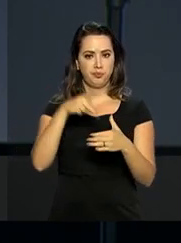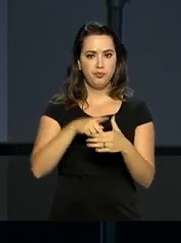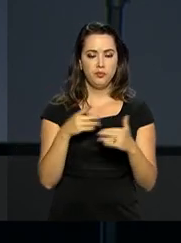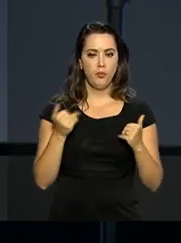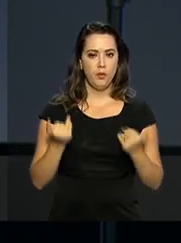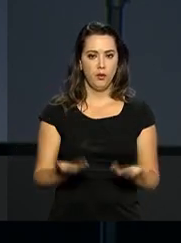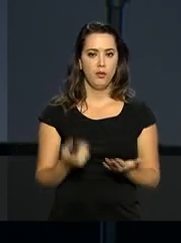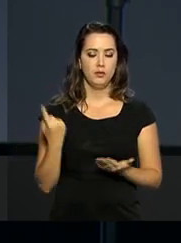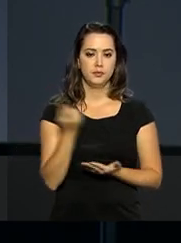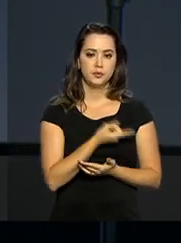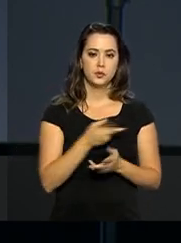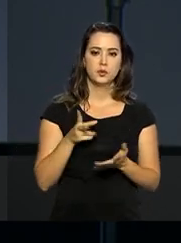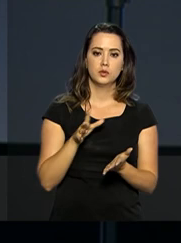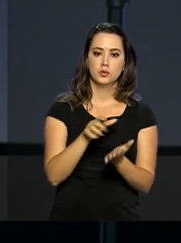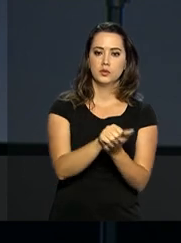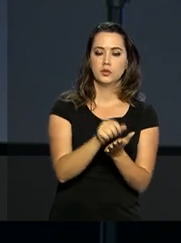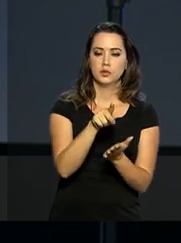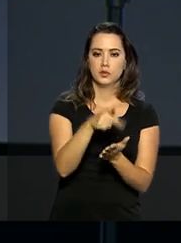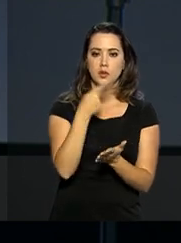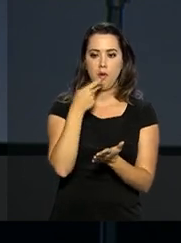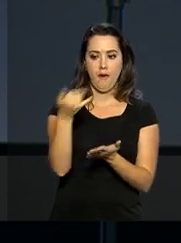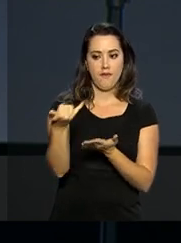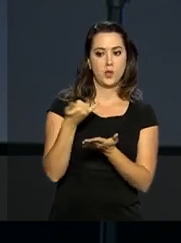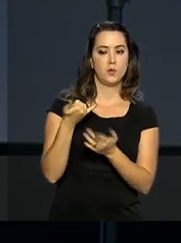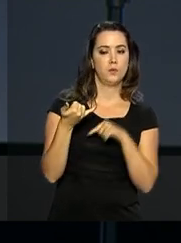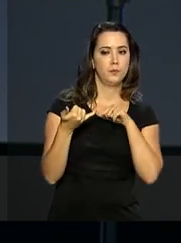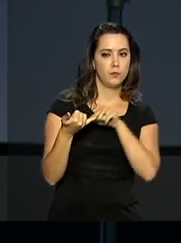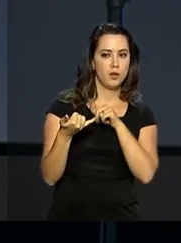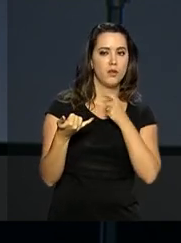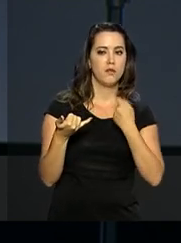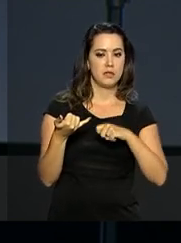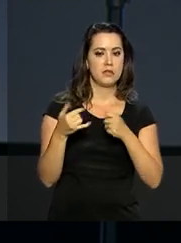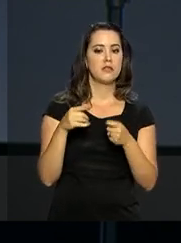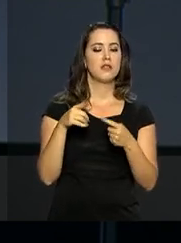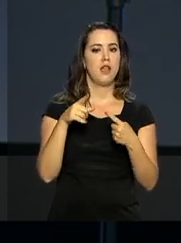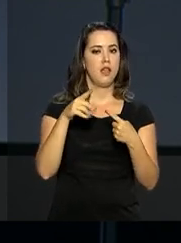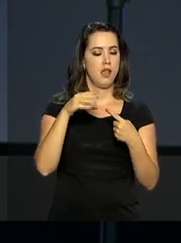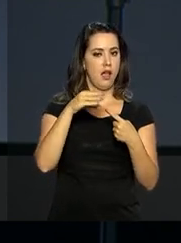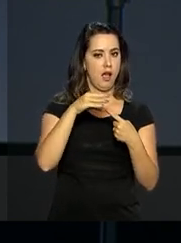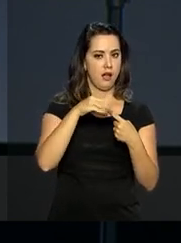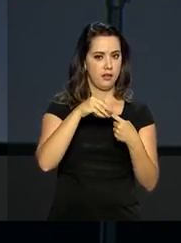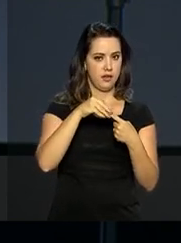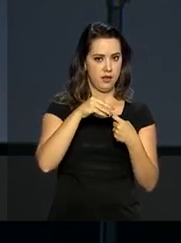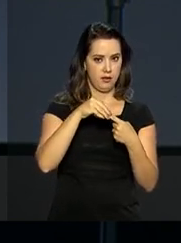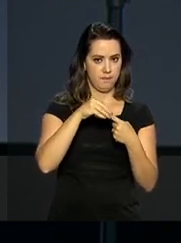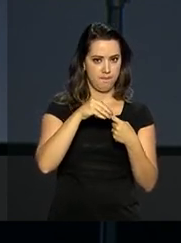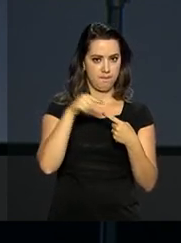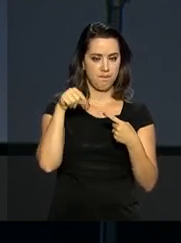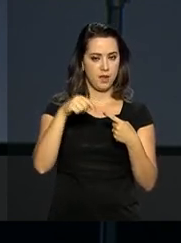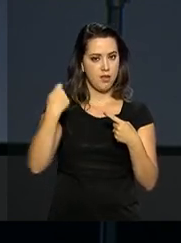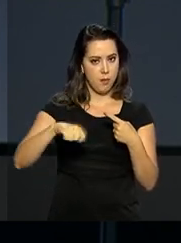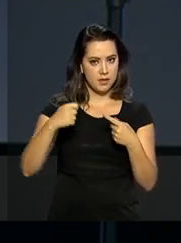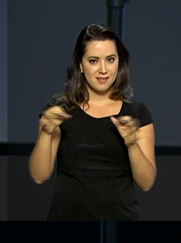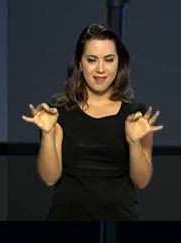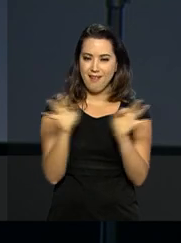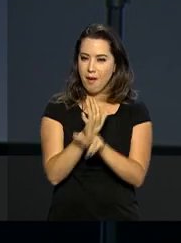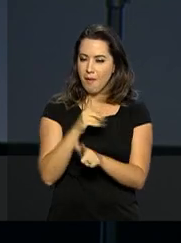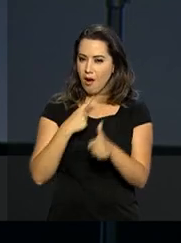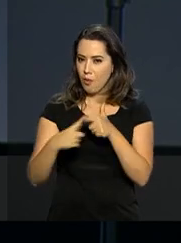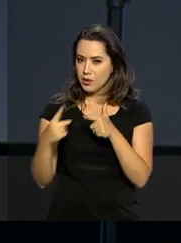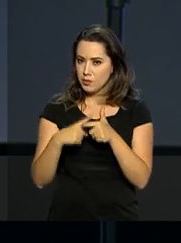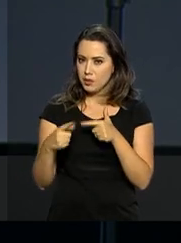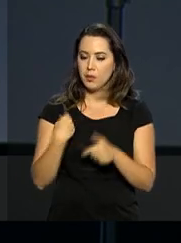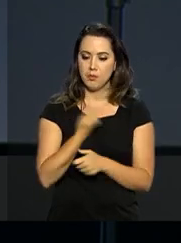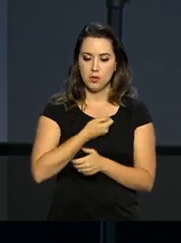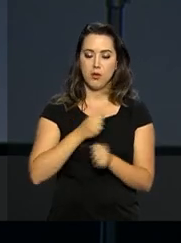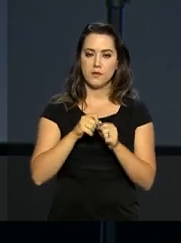quando nós assumimos, ele me disse, olha, agora você tem a caneta, de modo que com a caneta resolva definitivamente esse problema. E foi o que